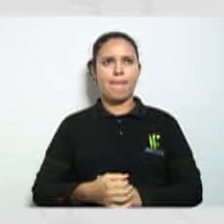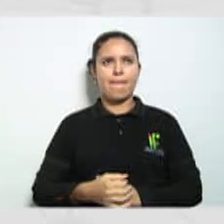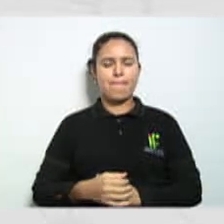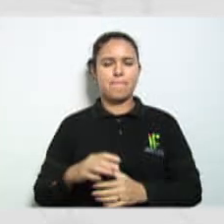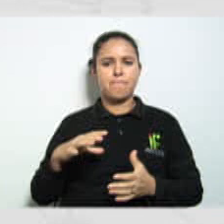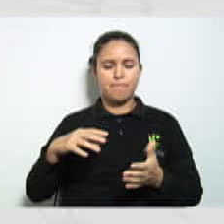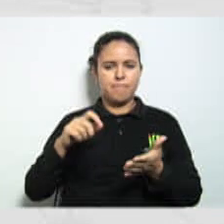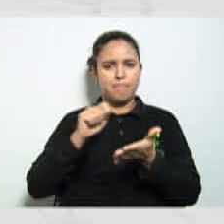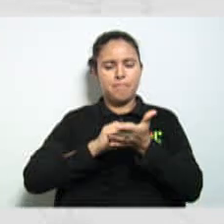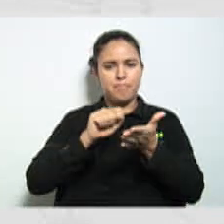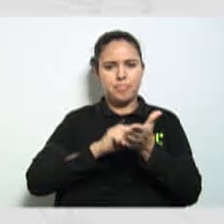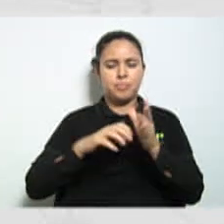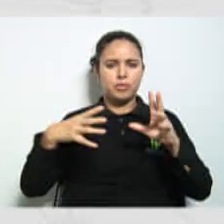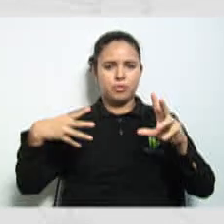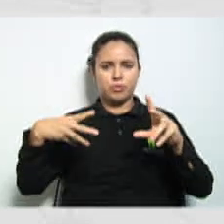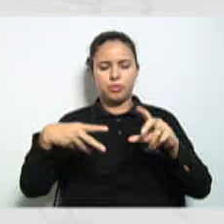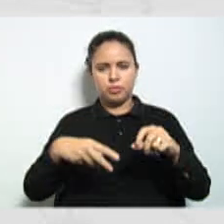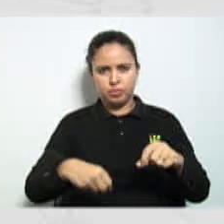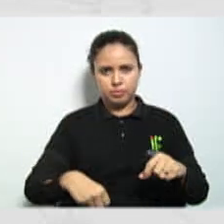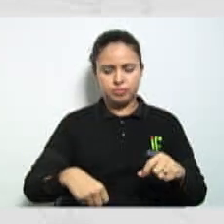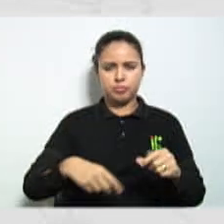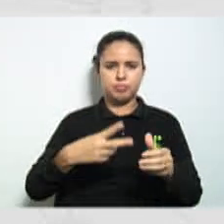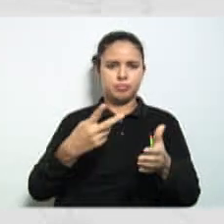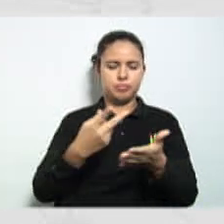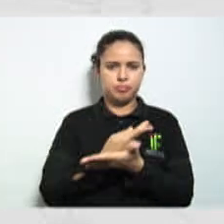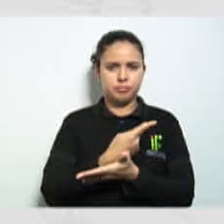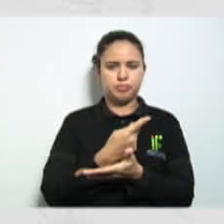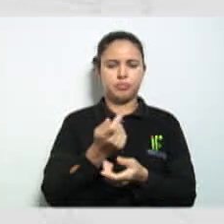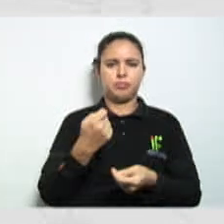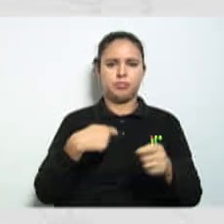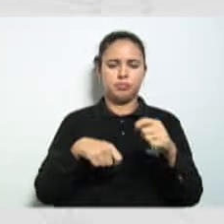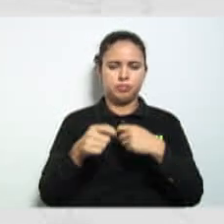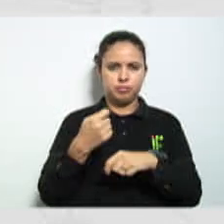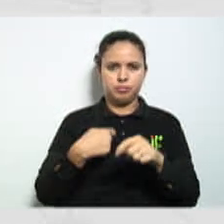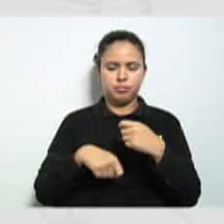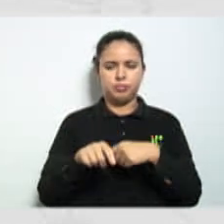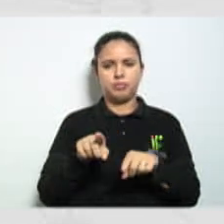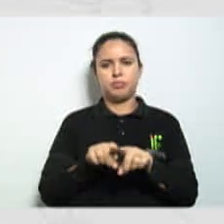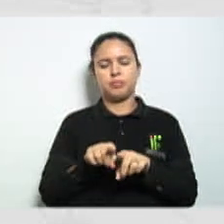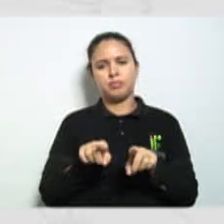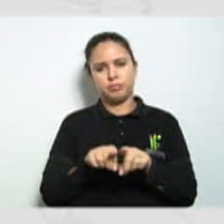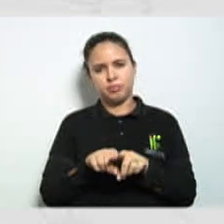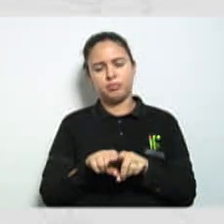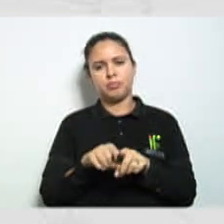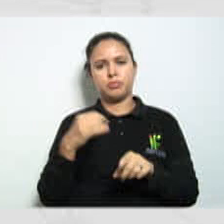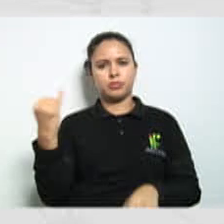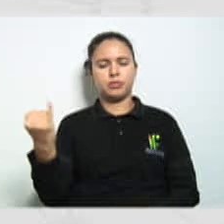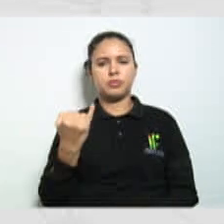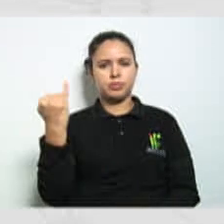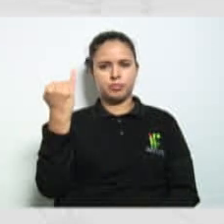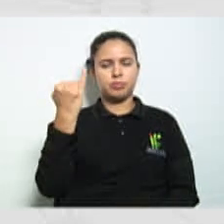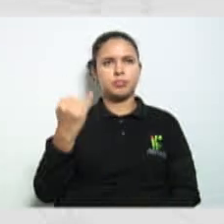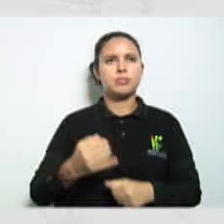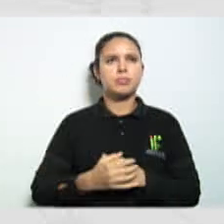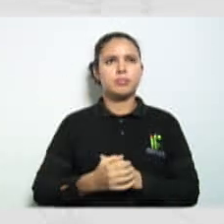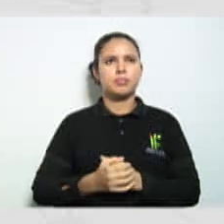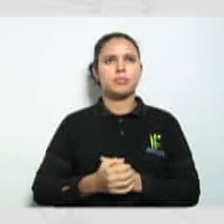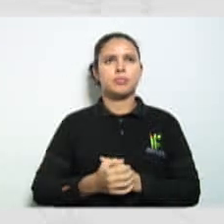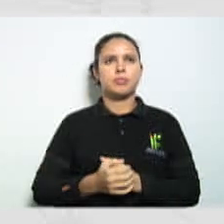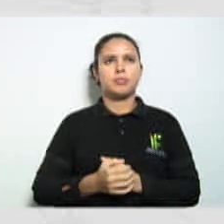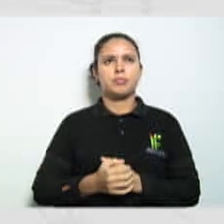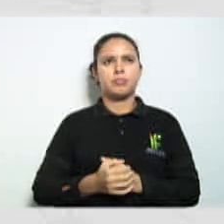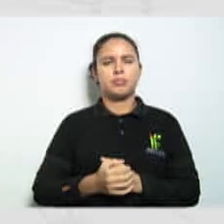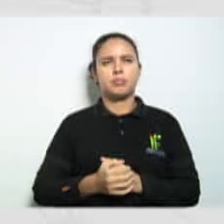os fatos administrativos e atos relevantes. Quando eu falo fato, os